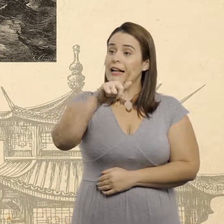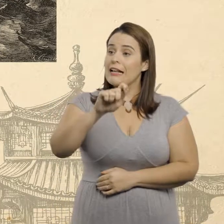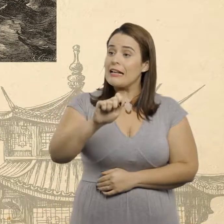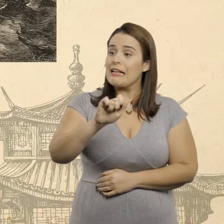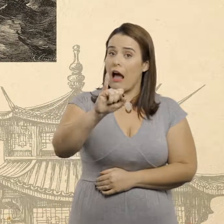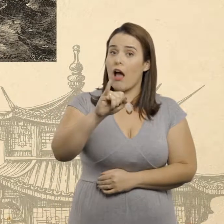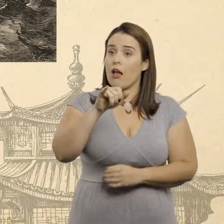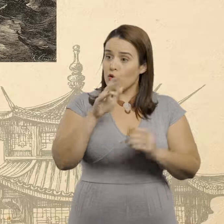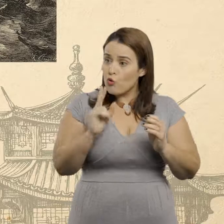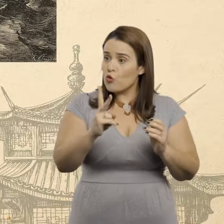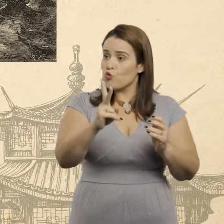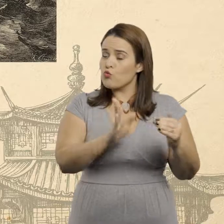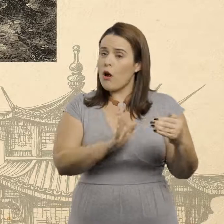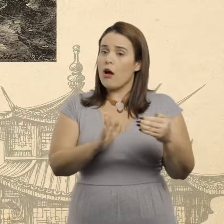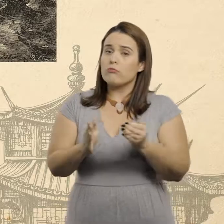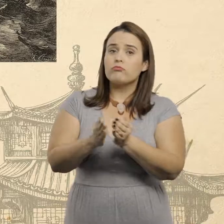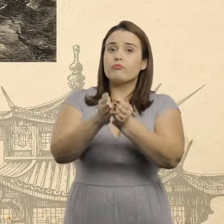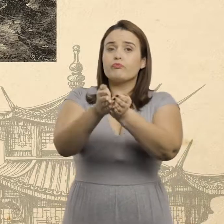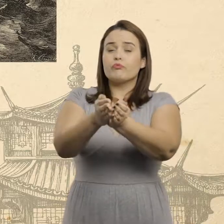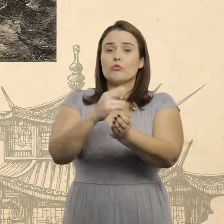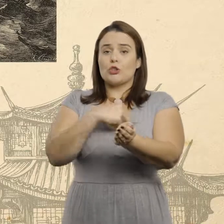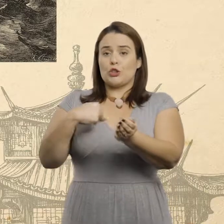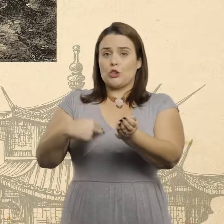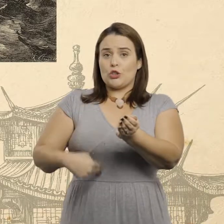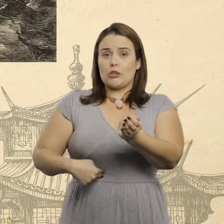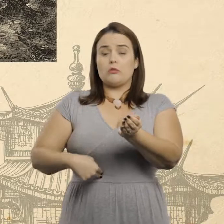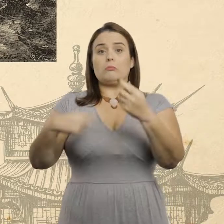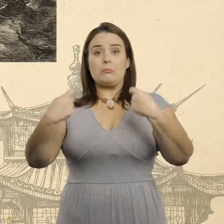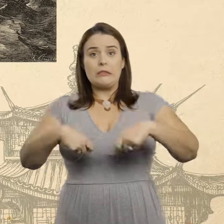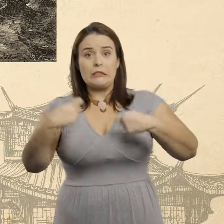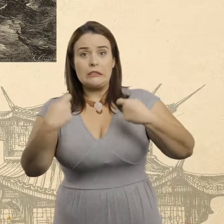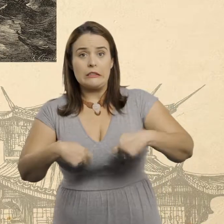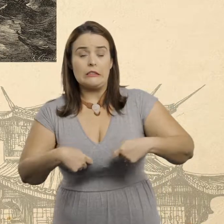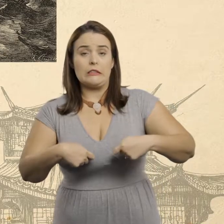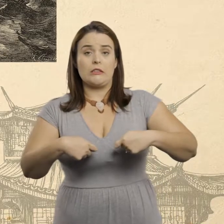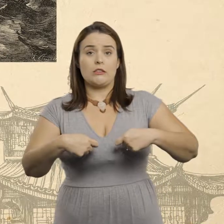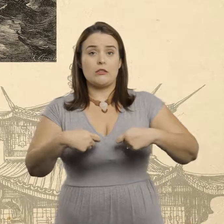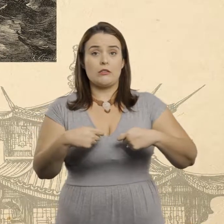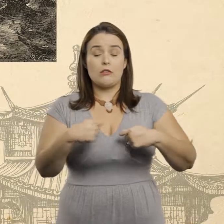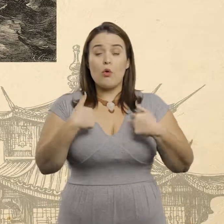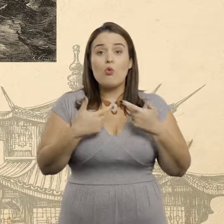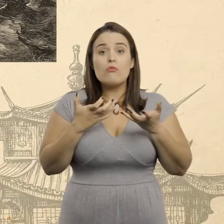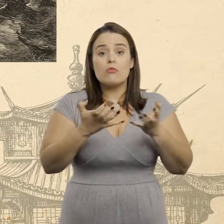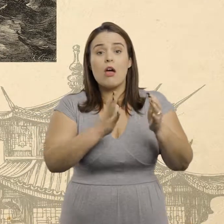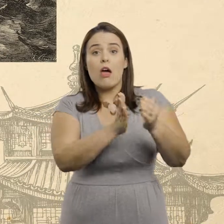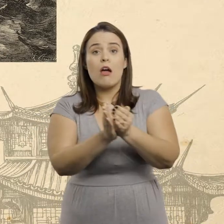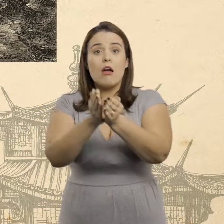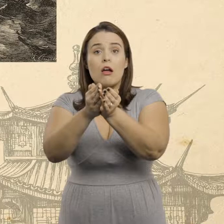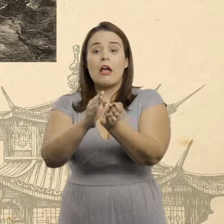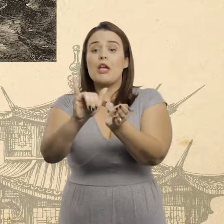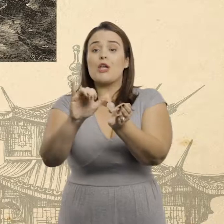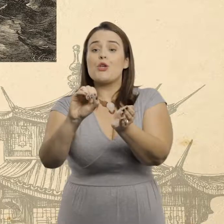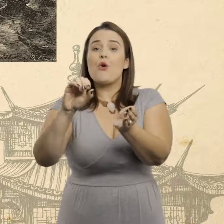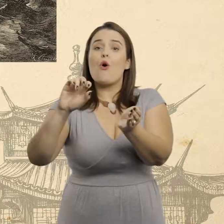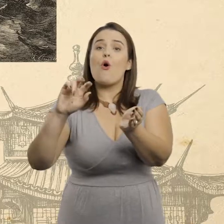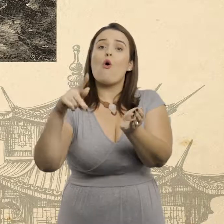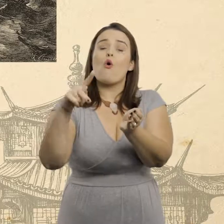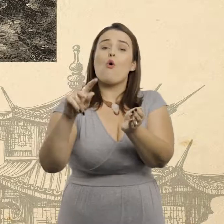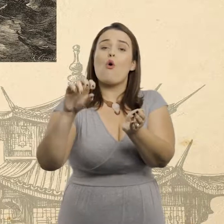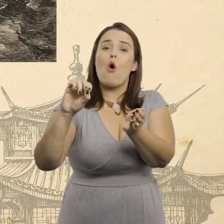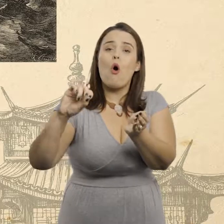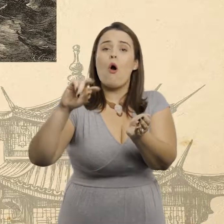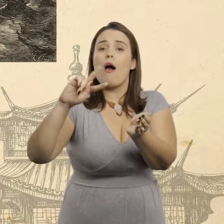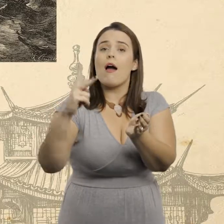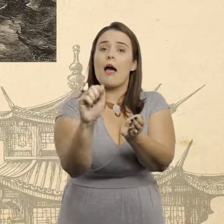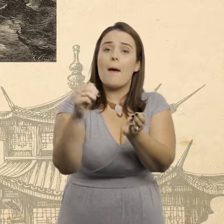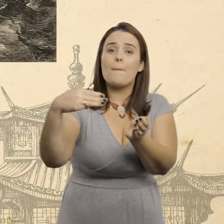Xangai. Amanheceu, mas a tempestade não parou. O Sr. Fogg deveria chegar naquela noite em Xangai se